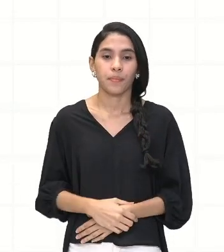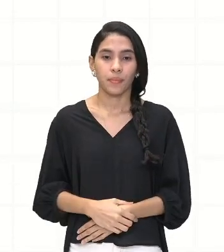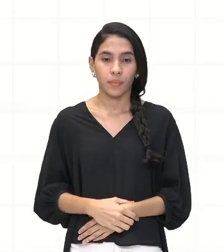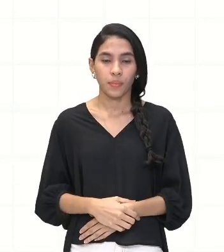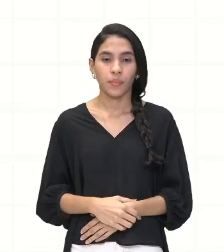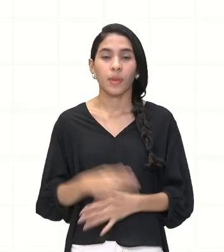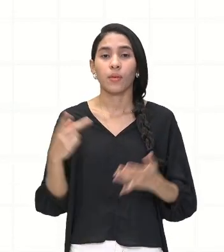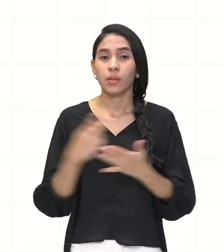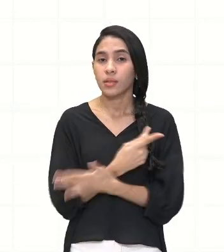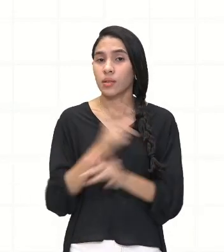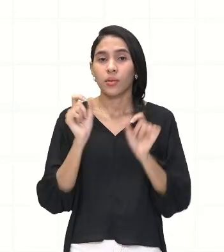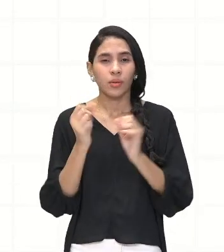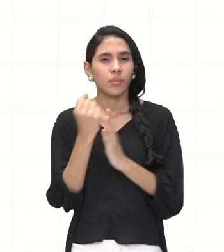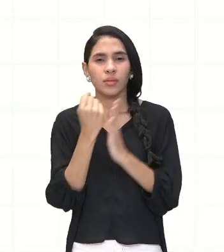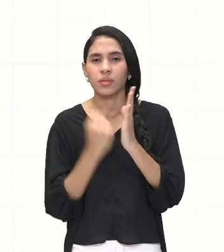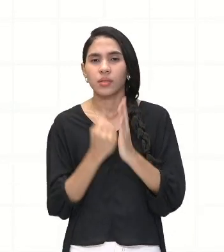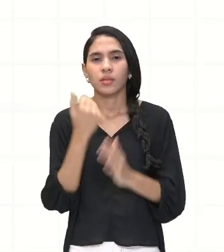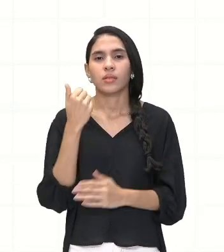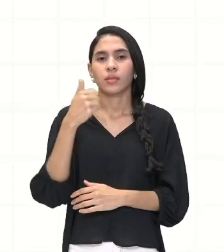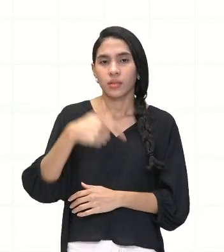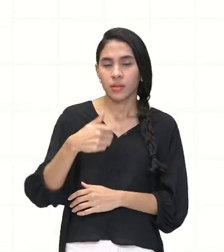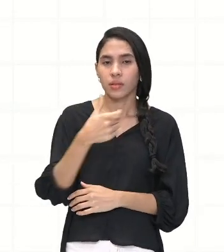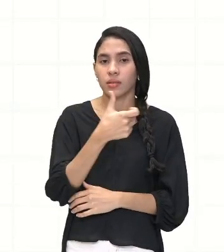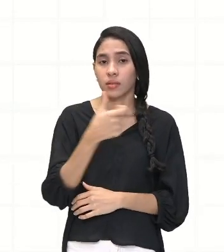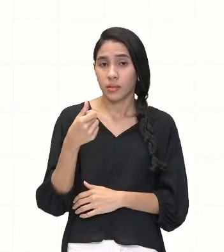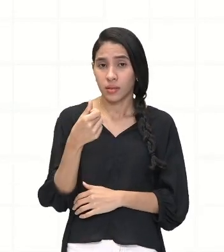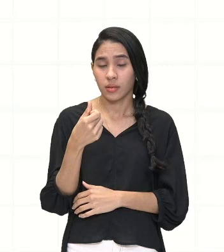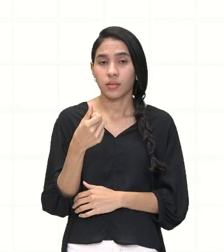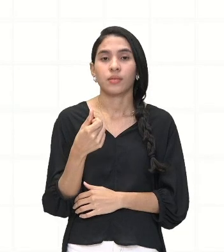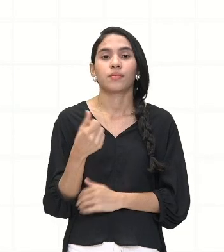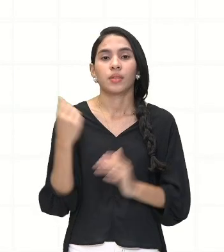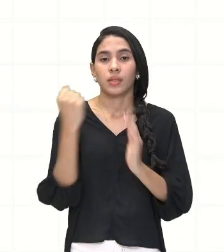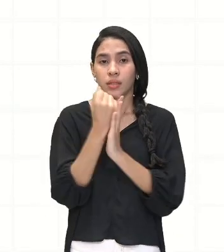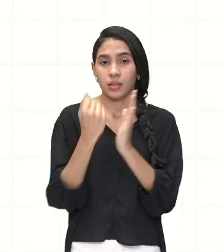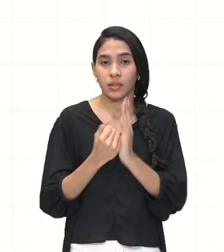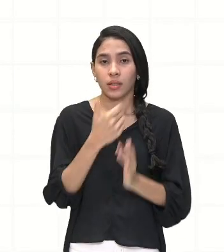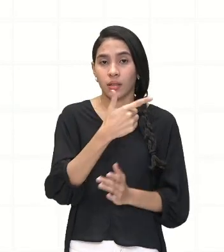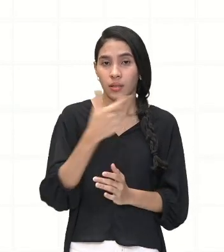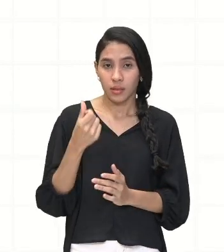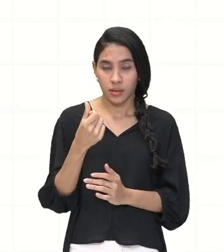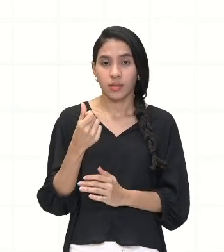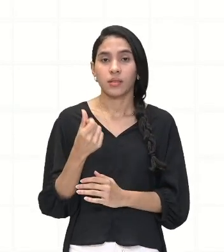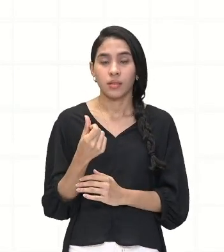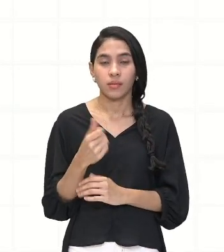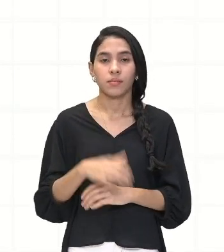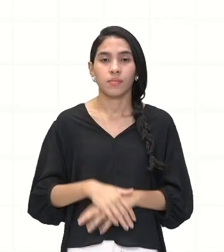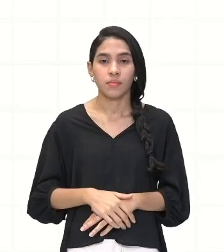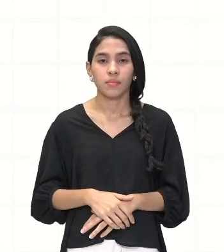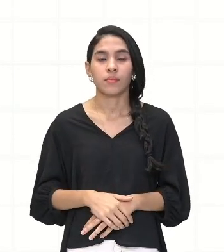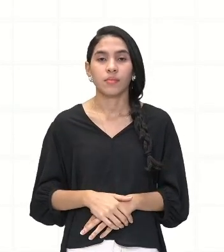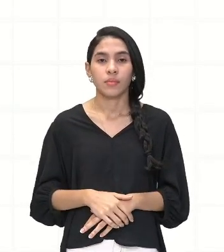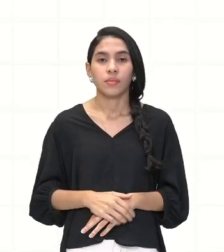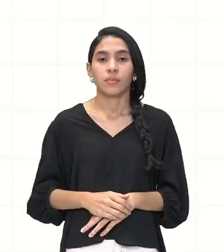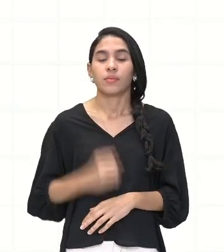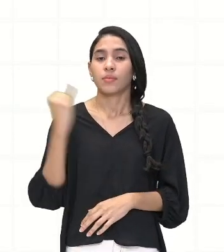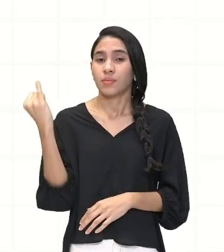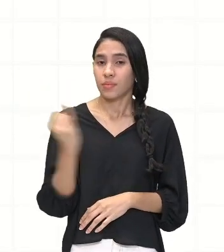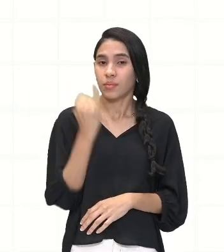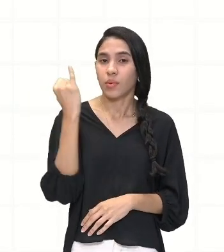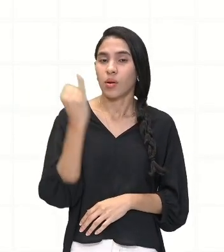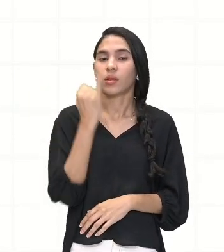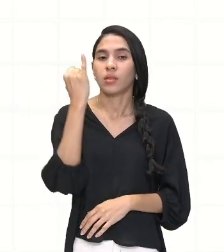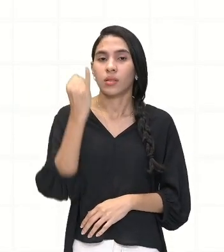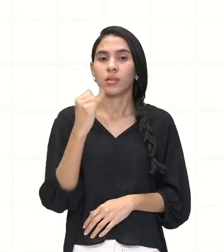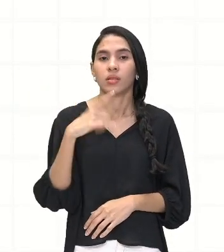que aconteceu no século XVI? O século XVI é um século muito importante que vai haver